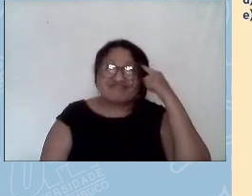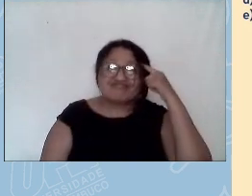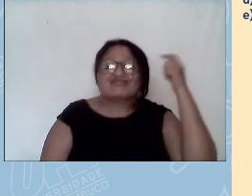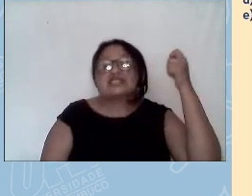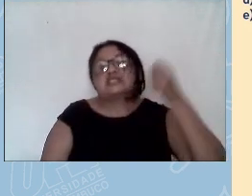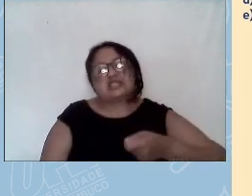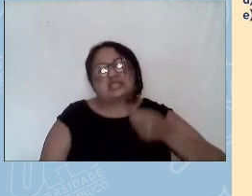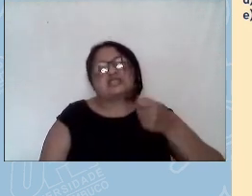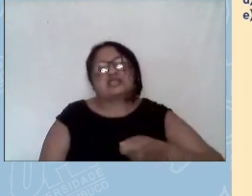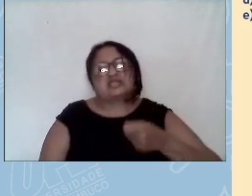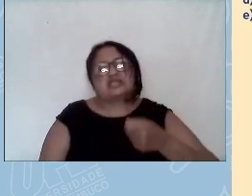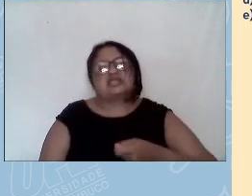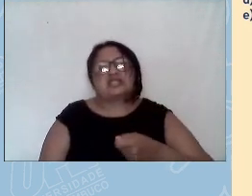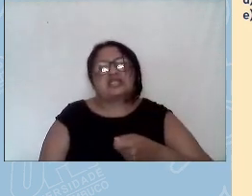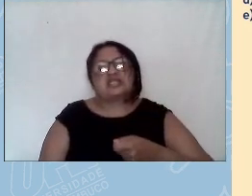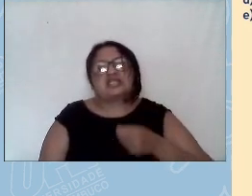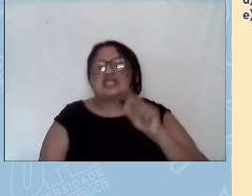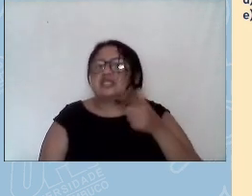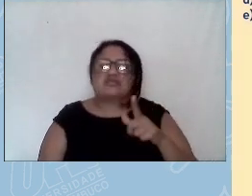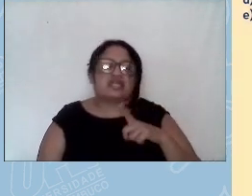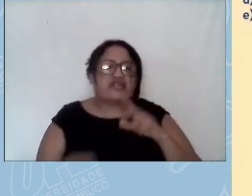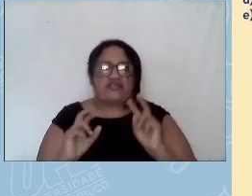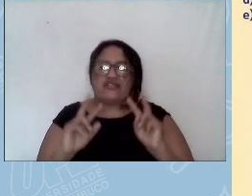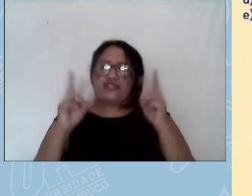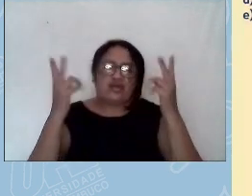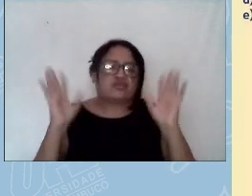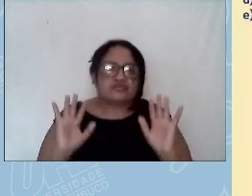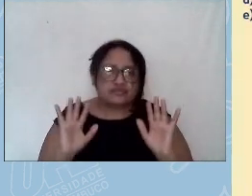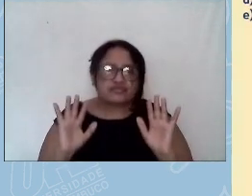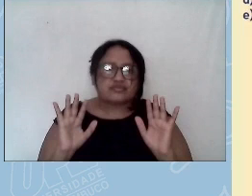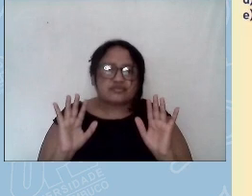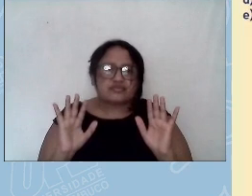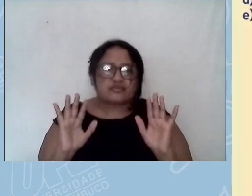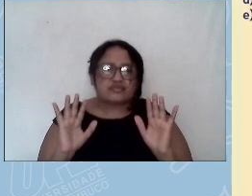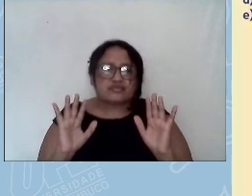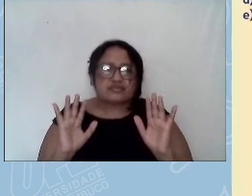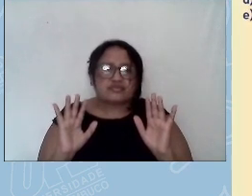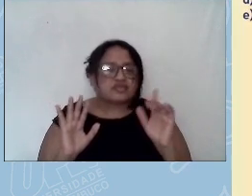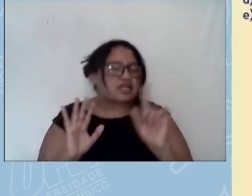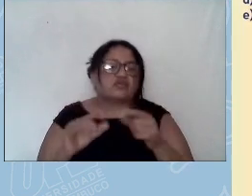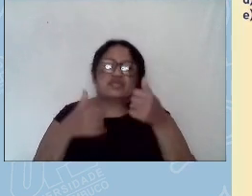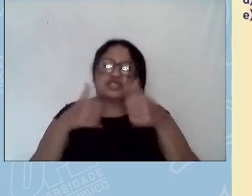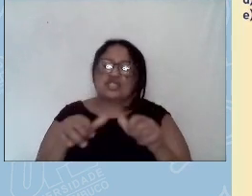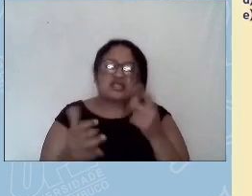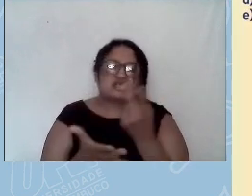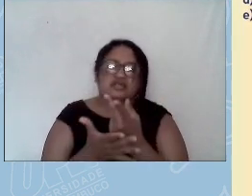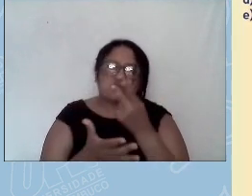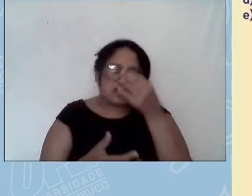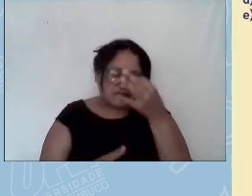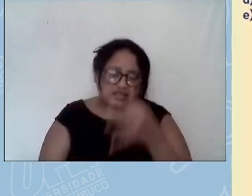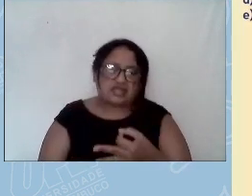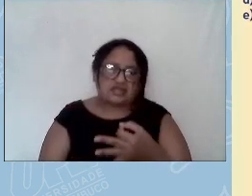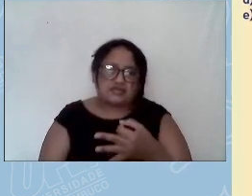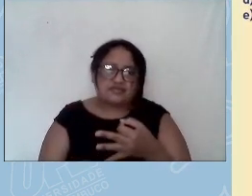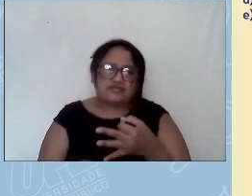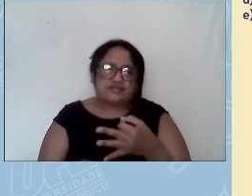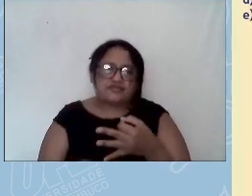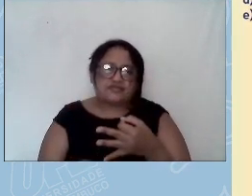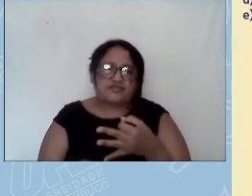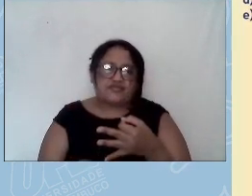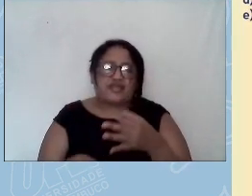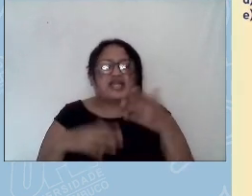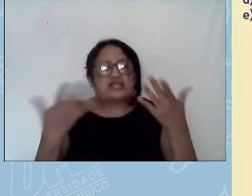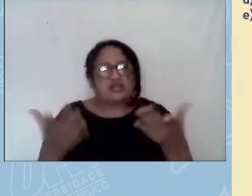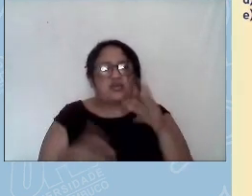pela invalidade daquela proposição isto é para dizer que ela não está correta então eu peguei aqui a título de